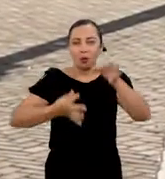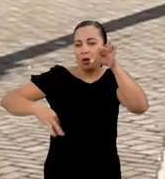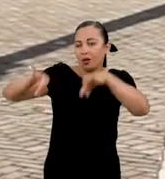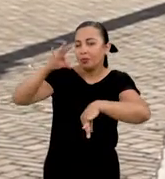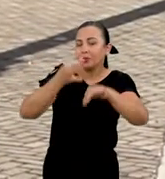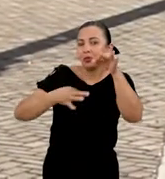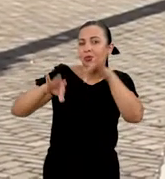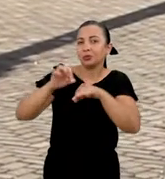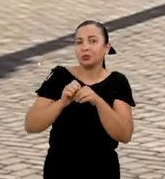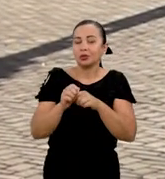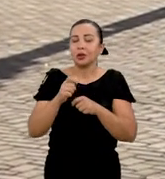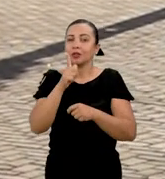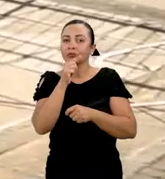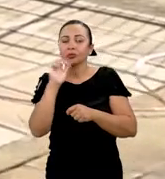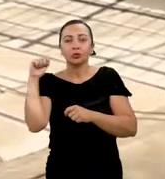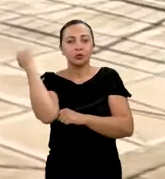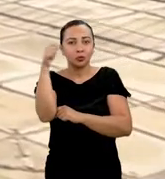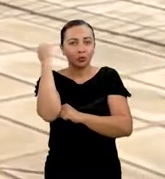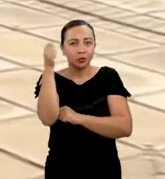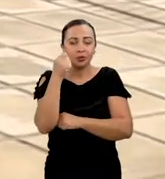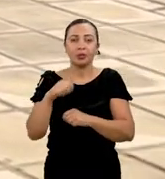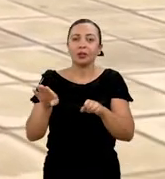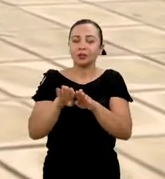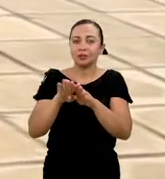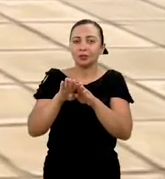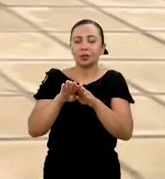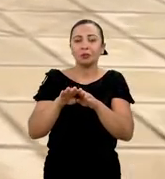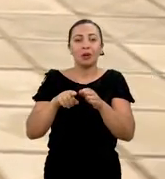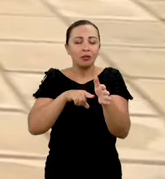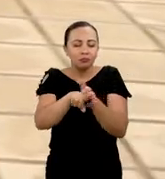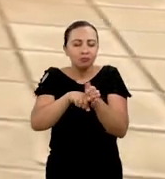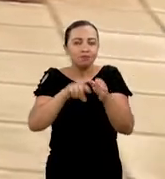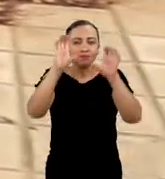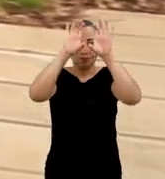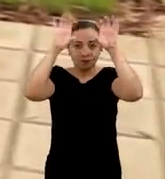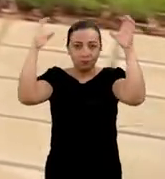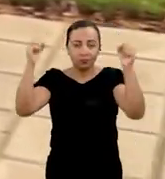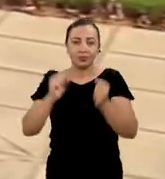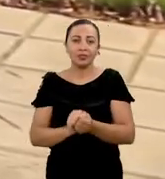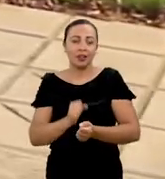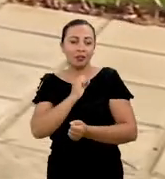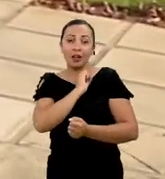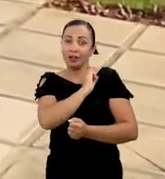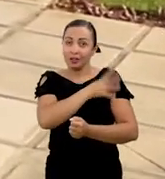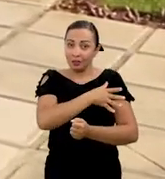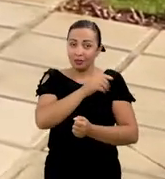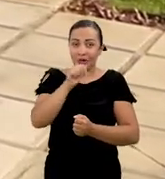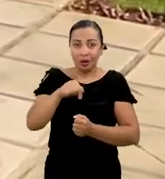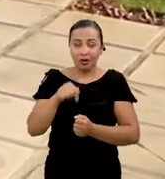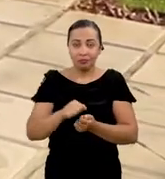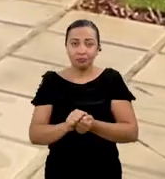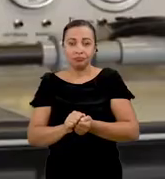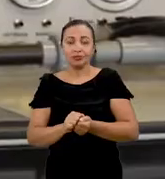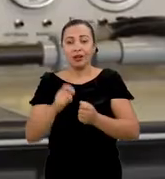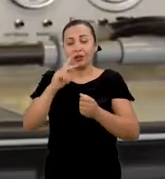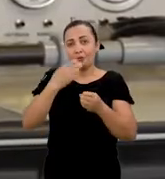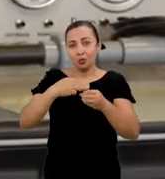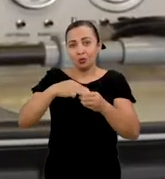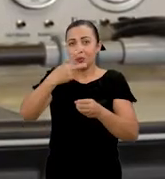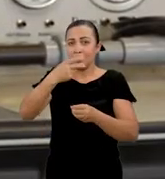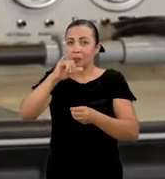nosso laboratório de irrigação EA da metodologia já instalado aqui no Ifal Campus Piranhas